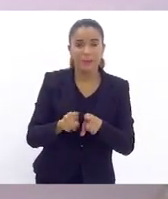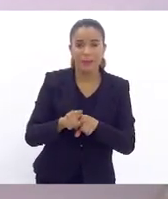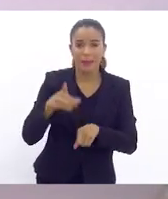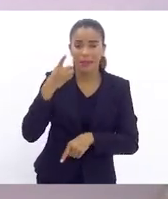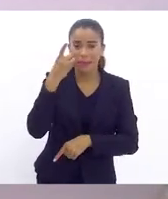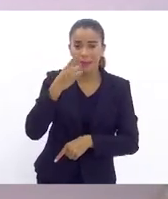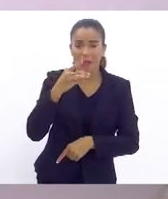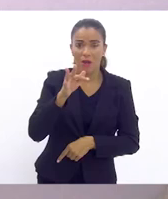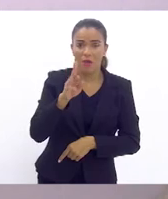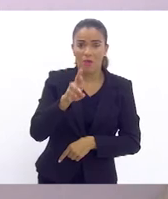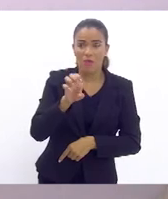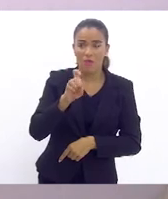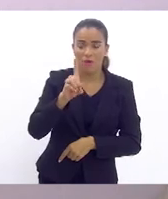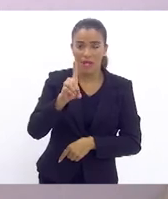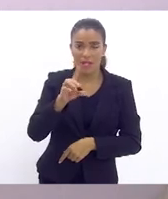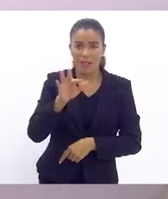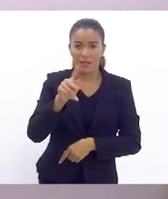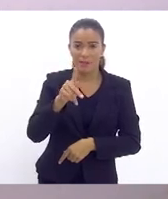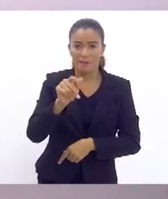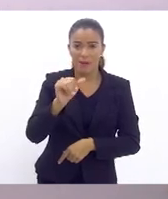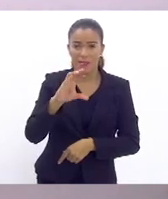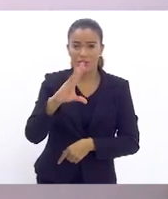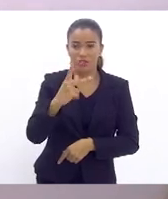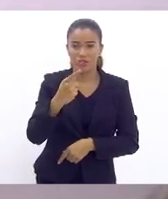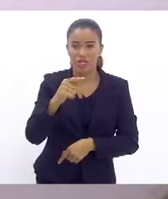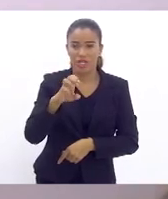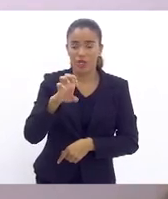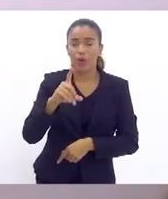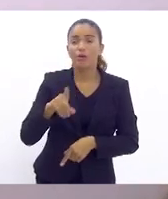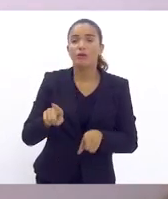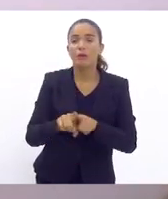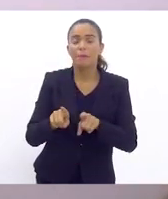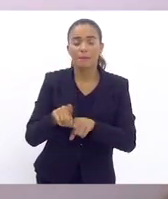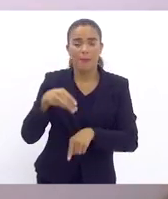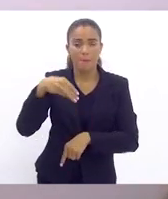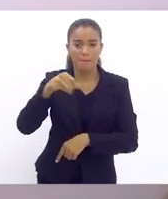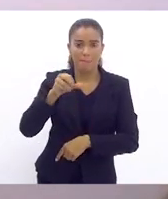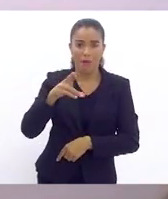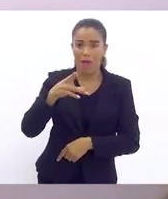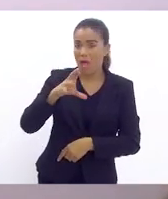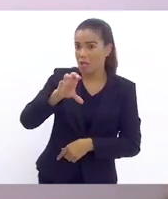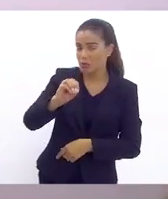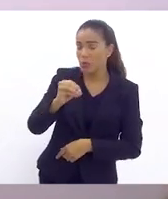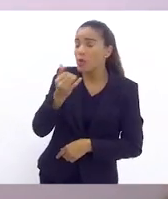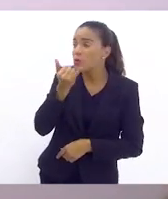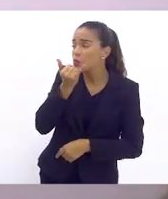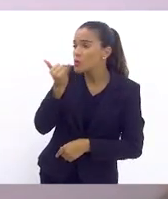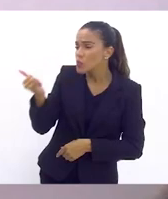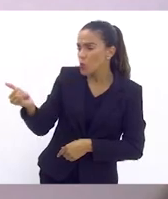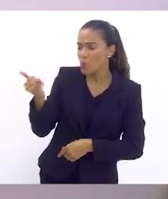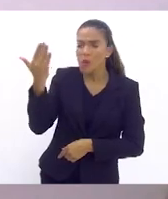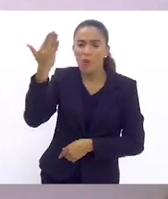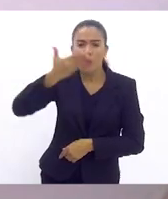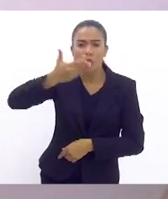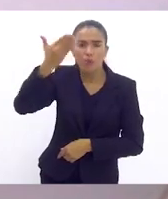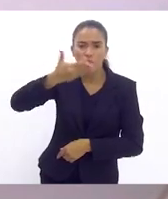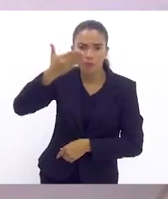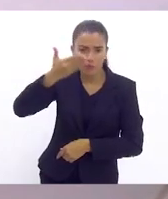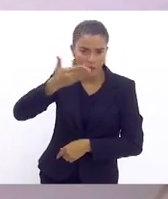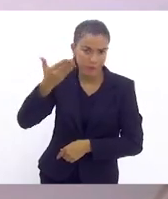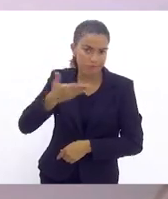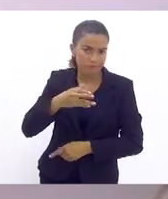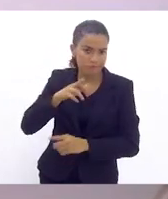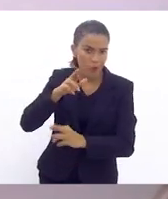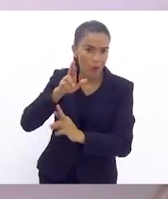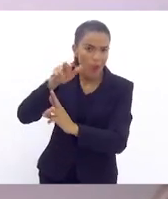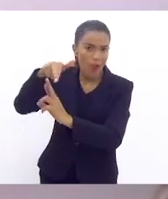e saudar também a presença do deputado Márcio Gualberto que eu não tinha visto Peço desculpas por não ter feito